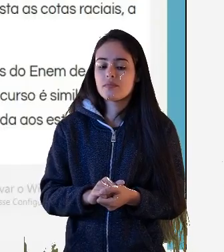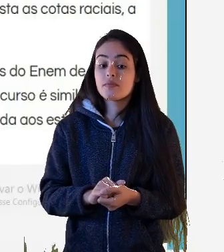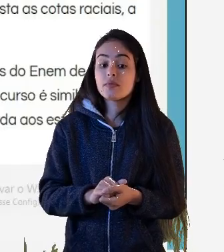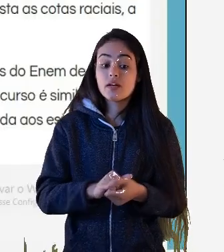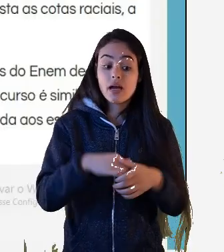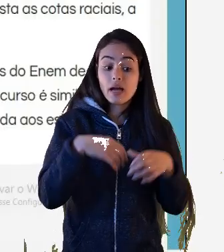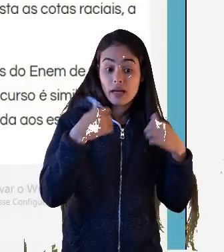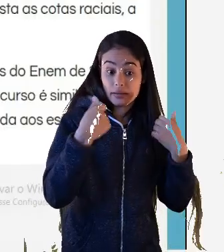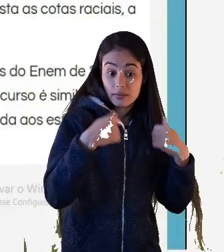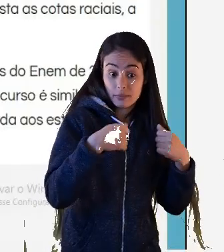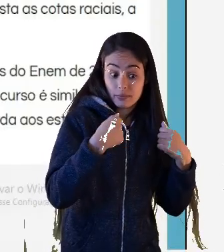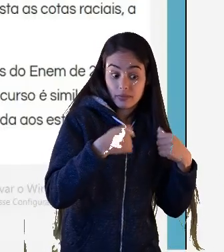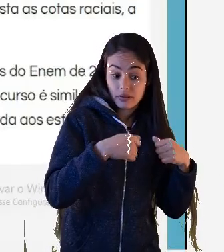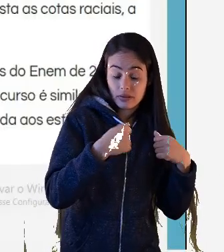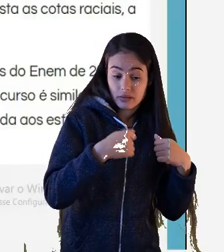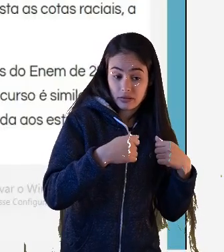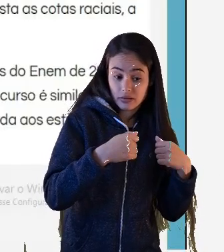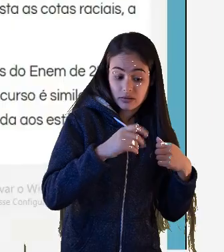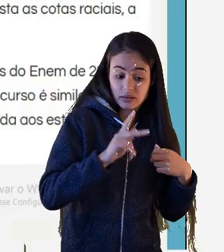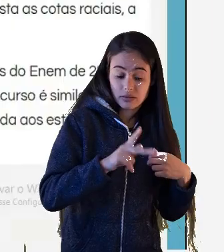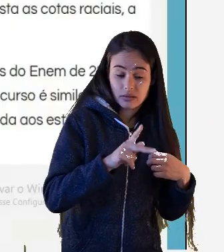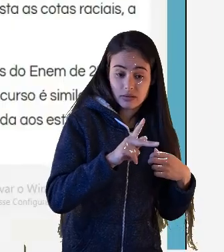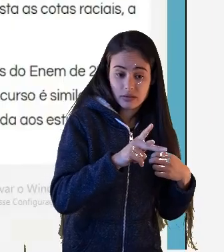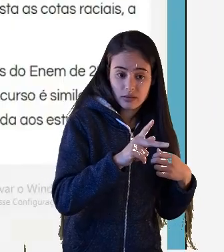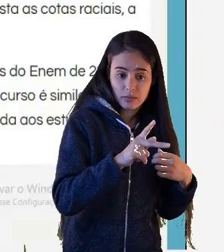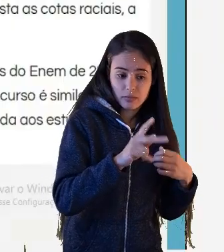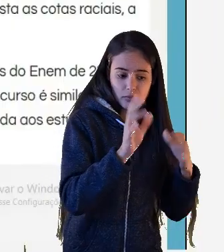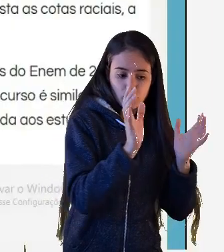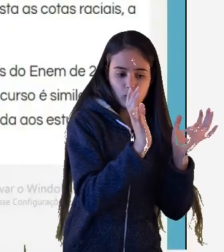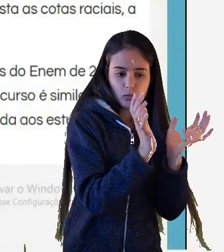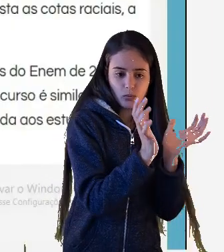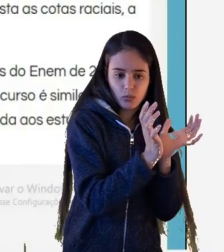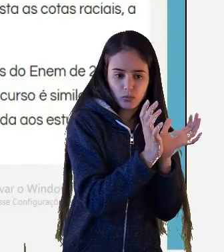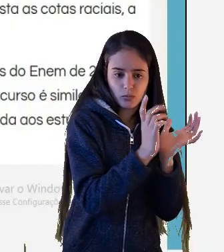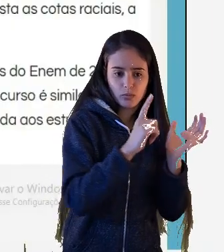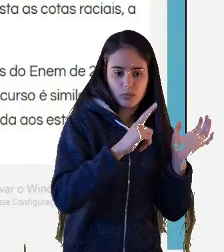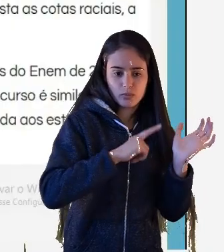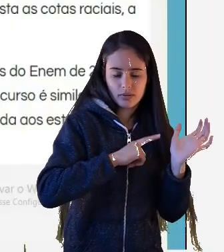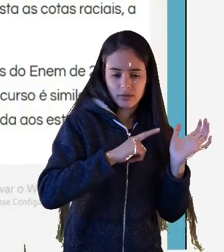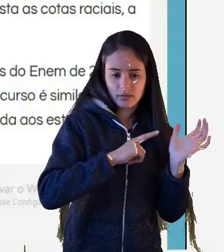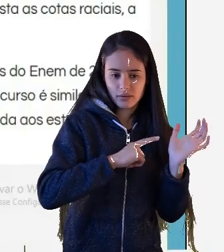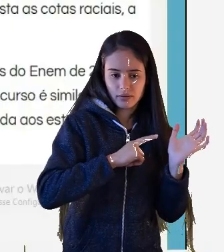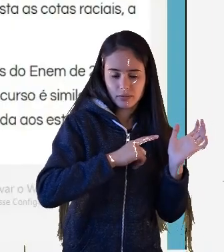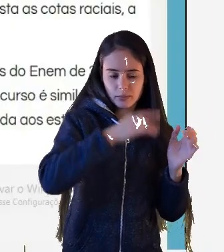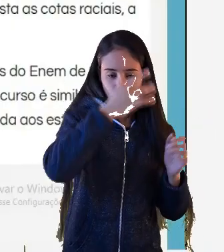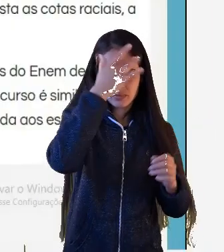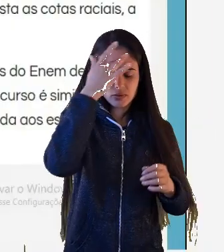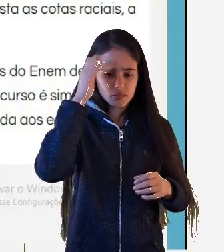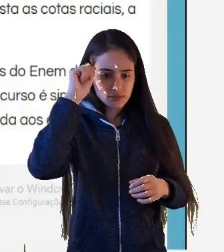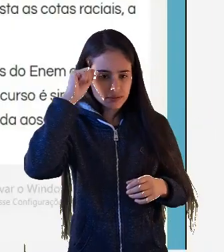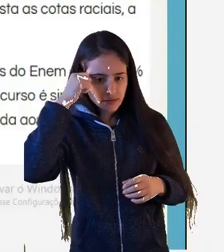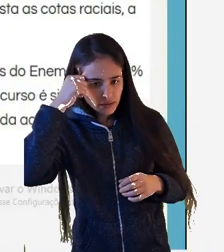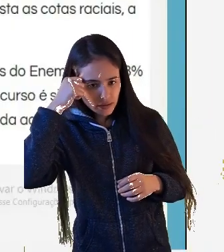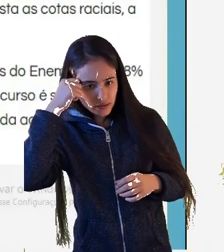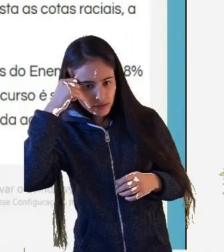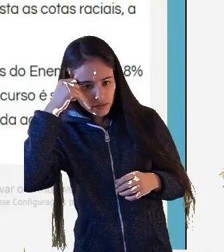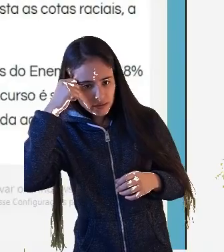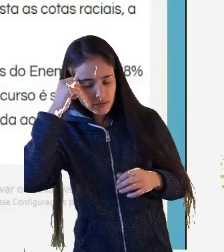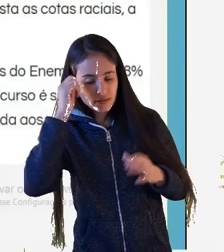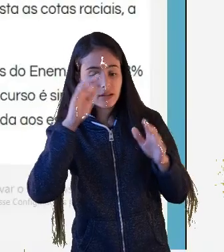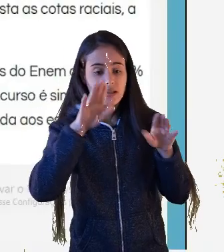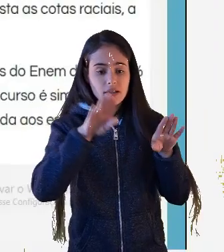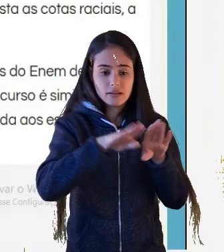os meninos entram para o primeiro ano do ensino médio, né, como é no IF Sul de Minas também, de Três Corações, de Carmo de Minas, de Machado, de Muzambinho,